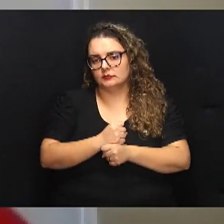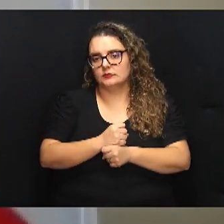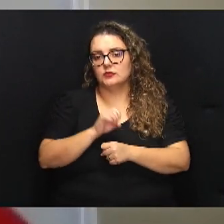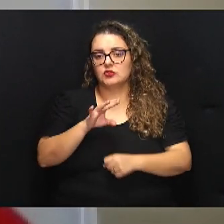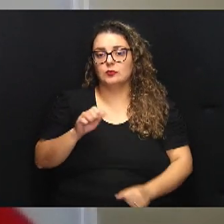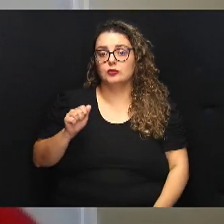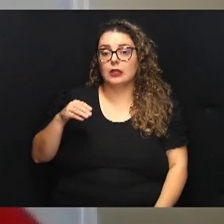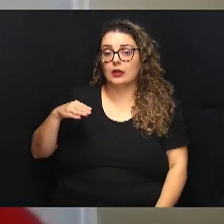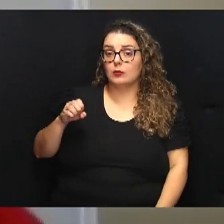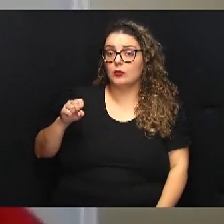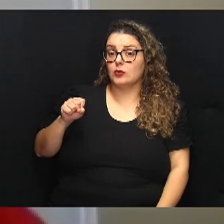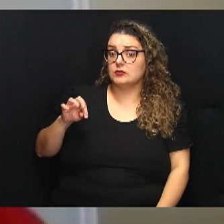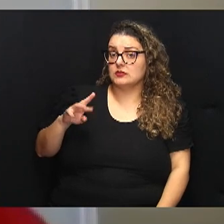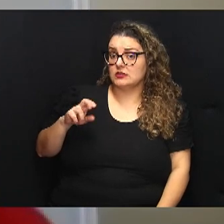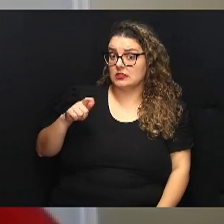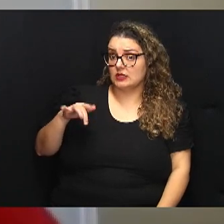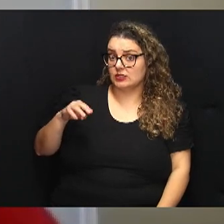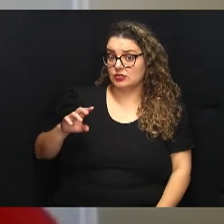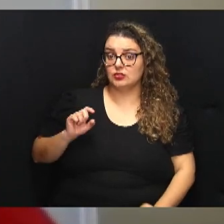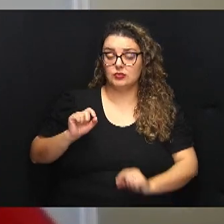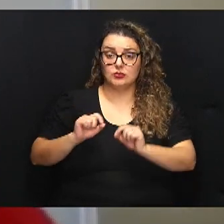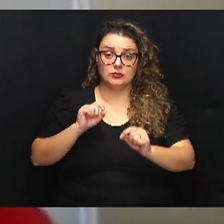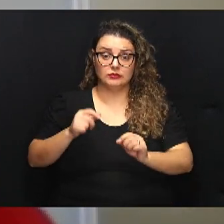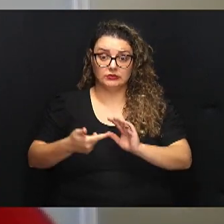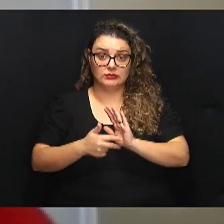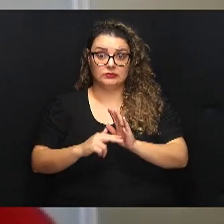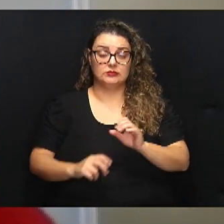amostragem. Tá. Quer dizer,